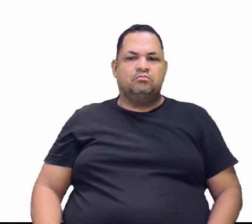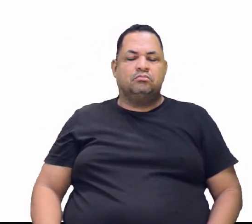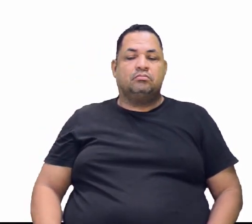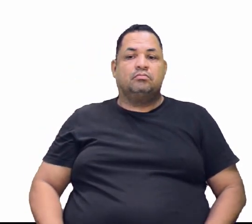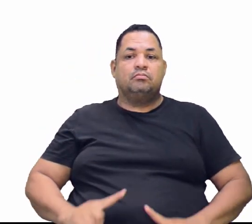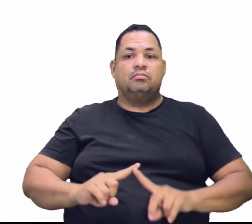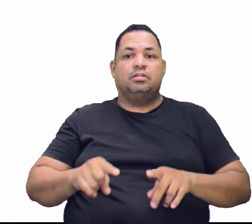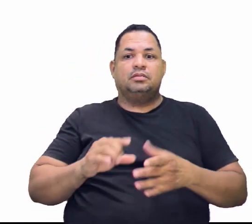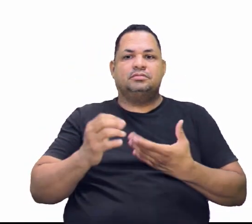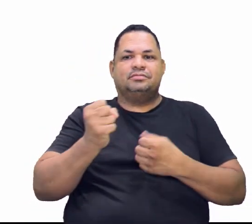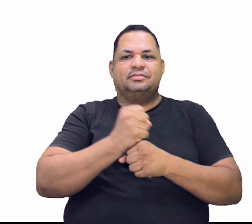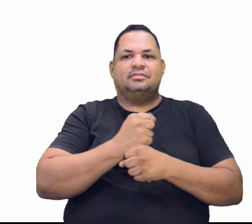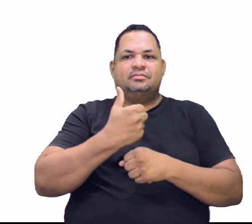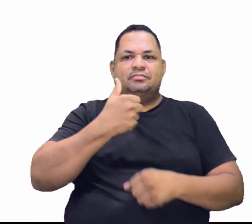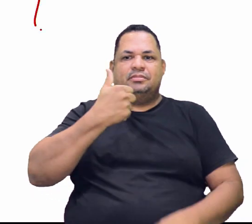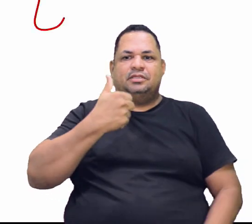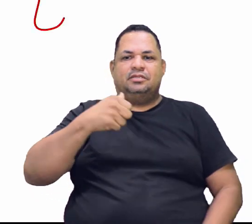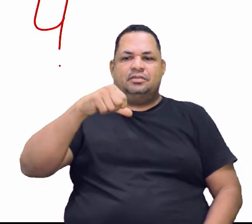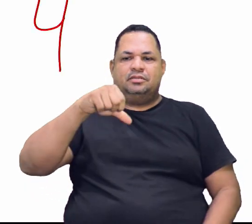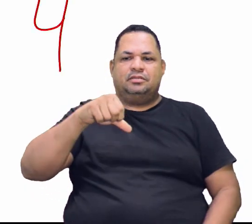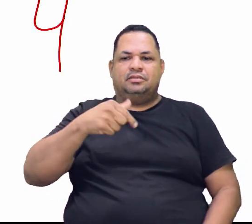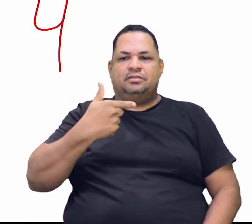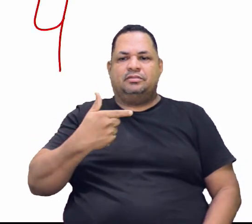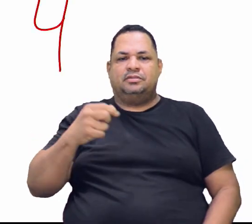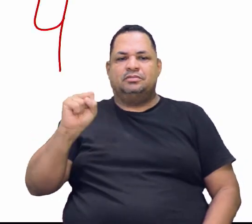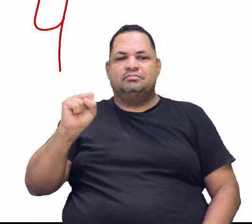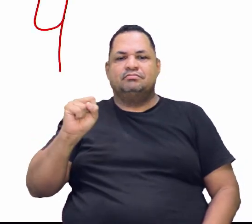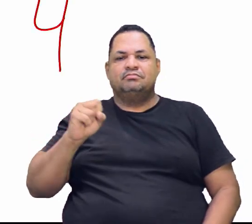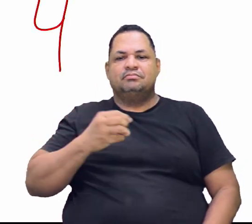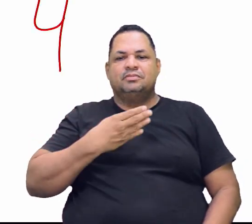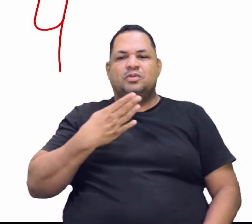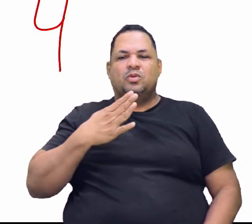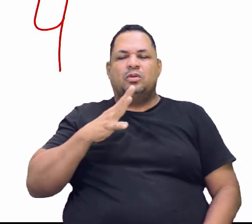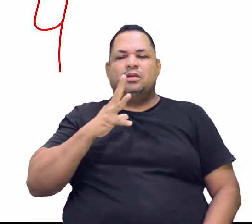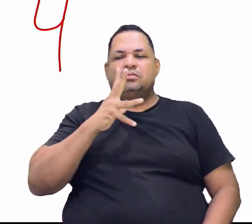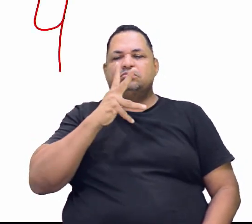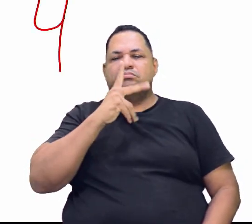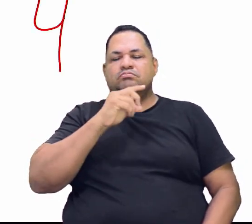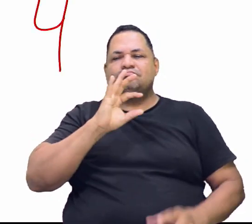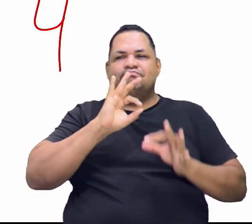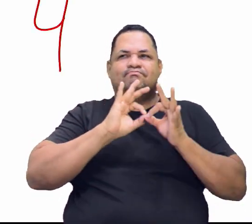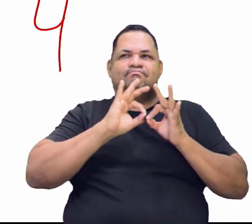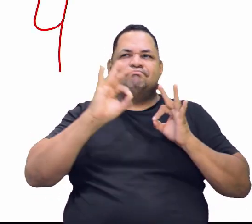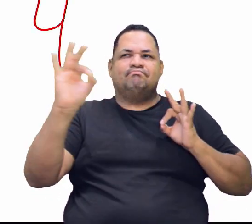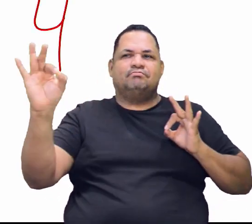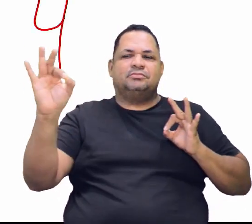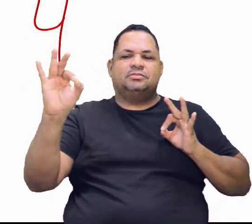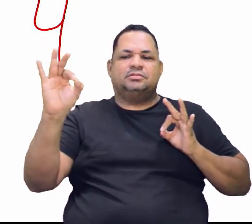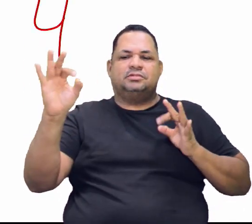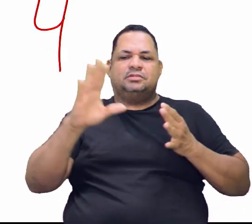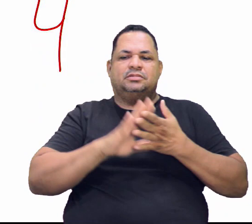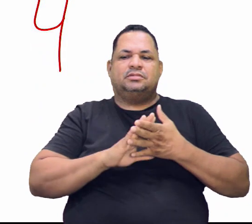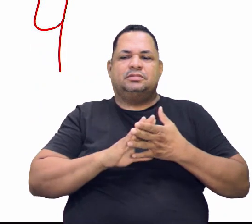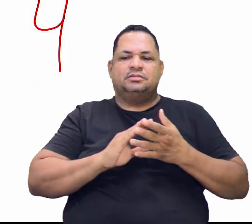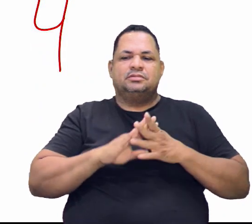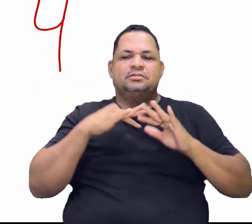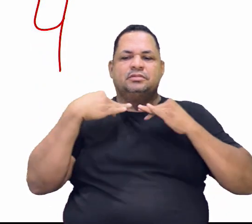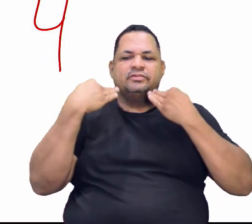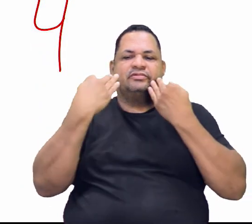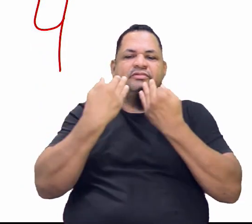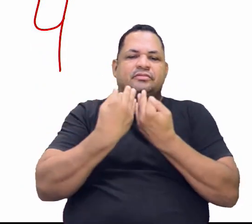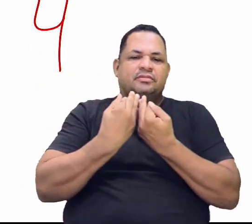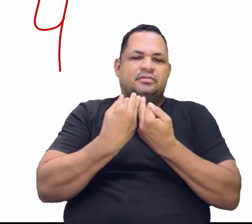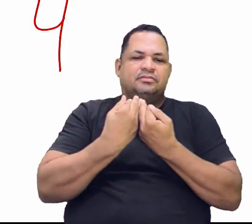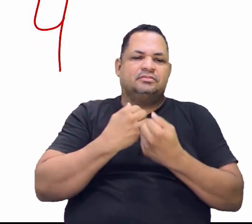era 1928, ele já estava com 4 anos longe da civilização. E aí,